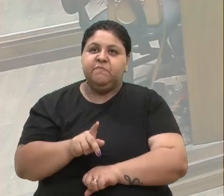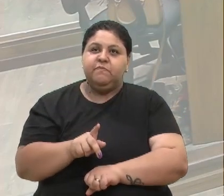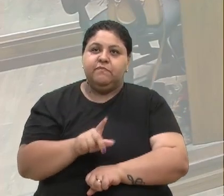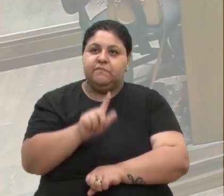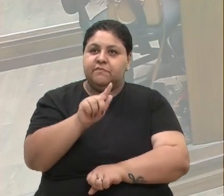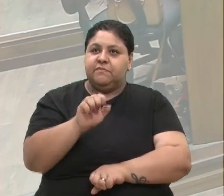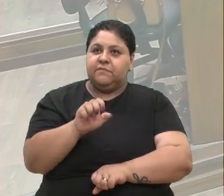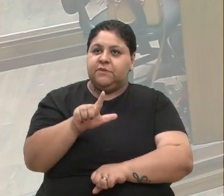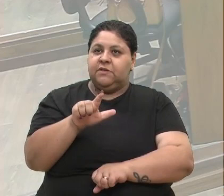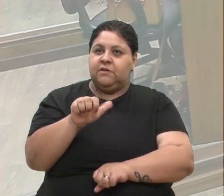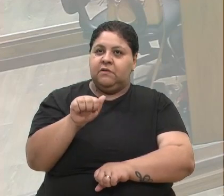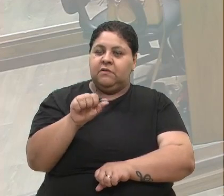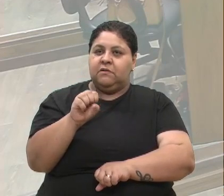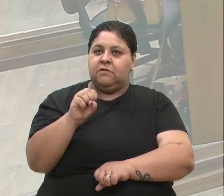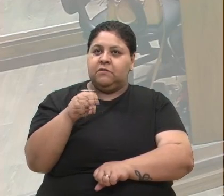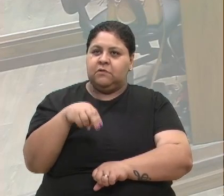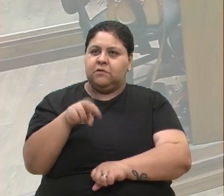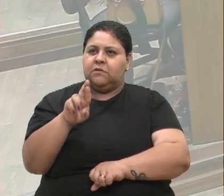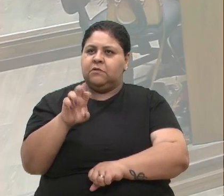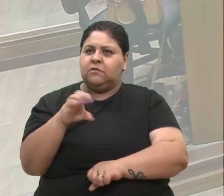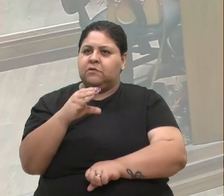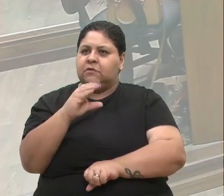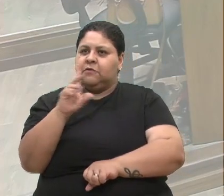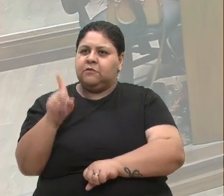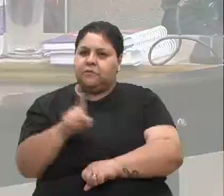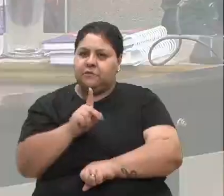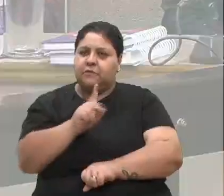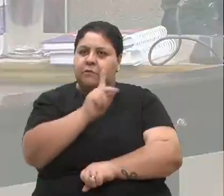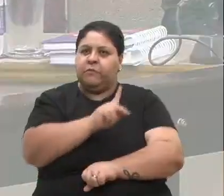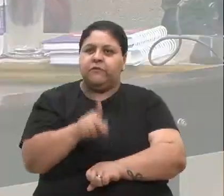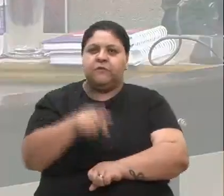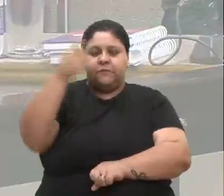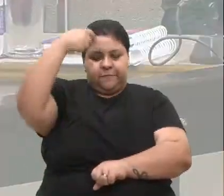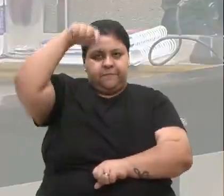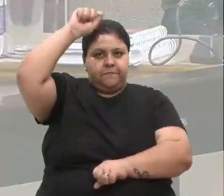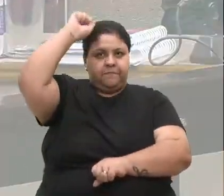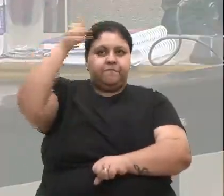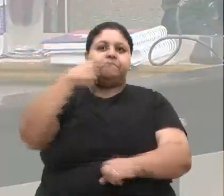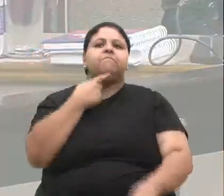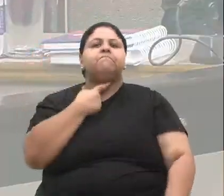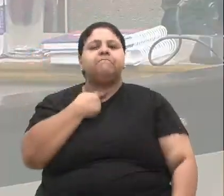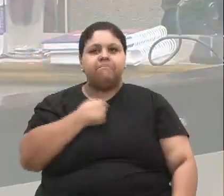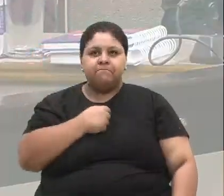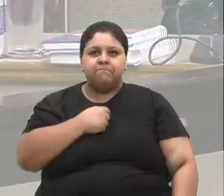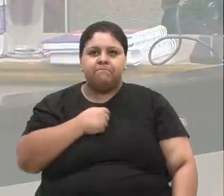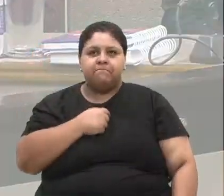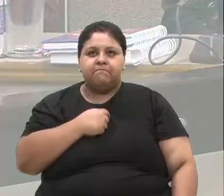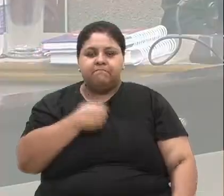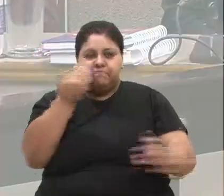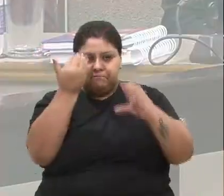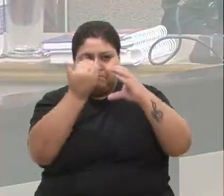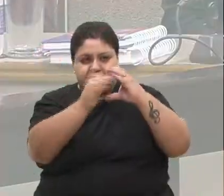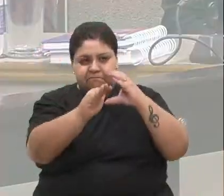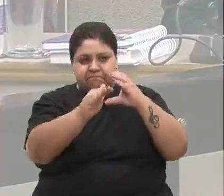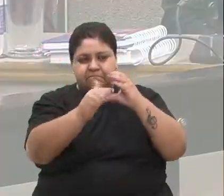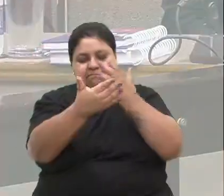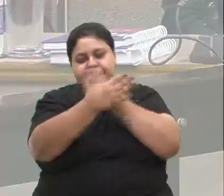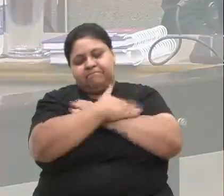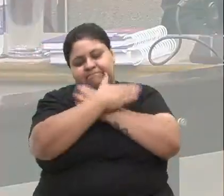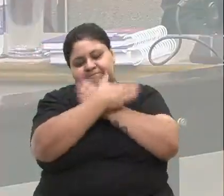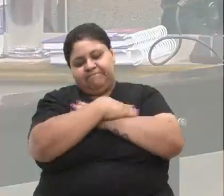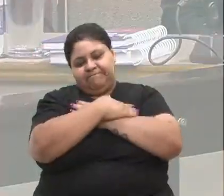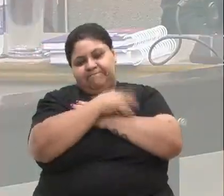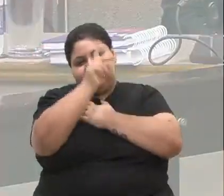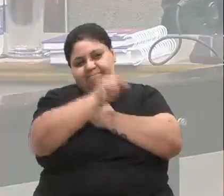Gelson Reck, enquanto professor da UX. Gostaria que estendesse um grande e fraterno abraço